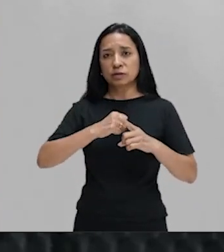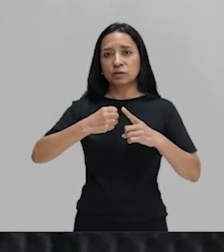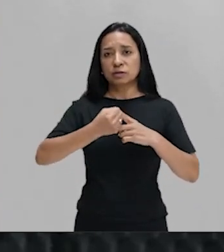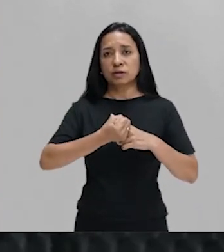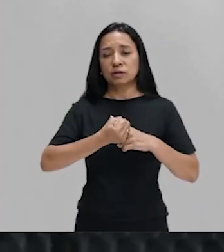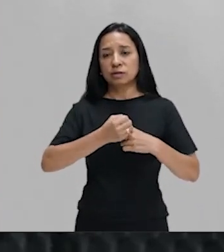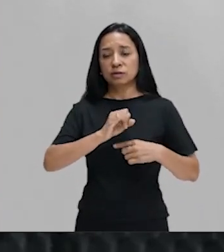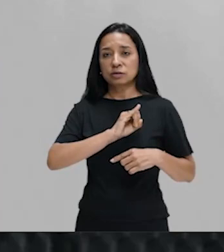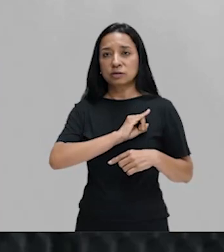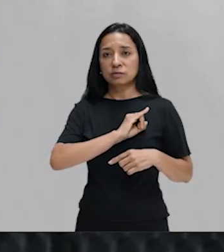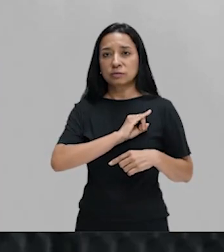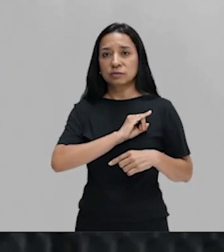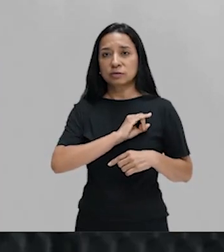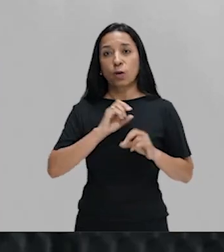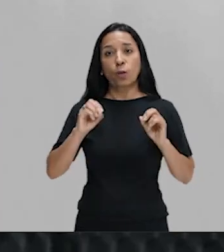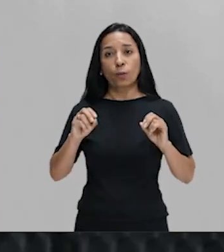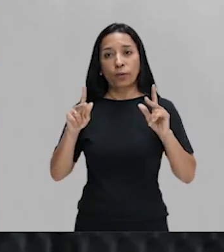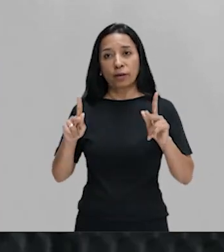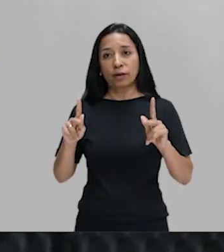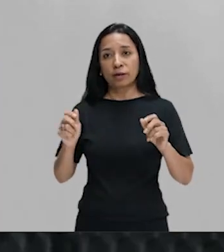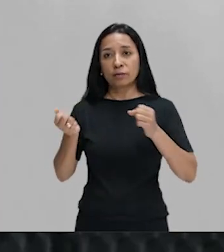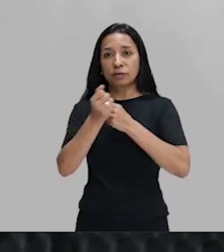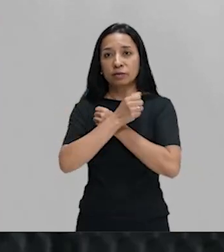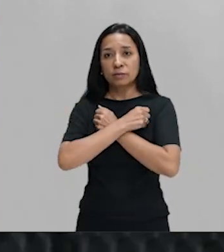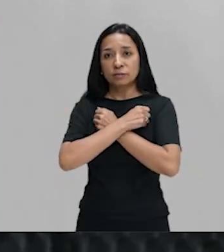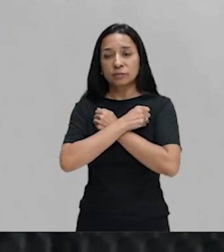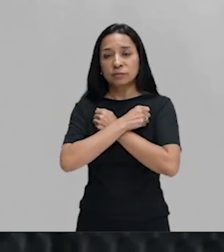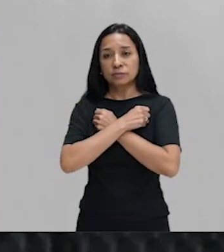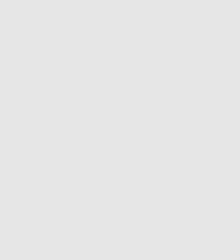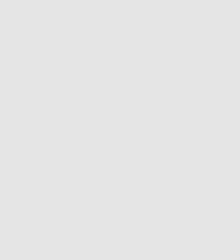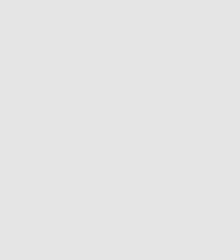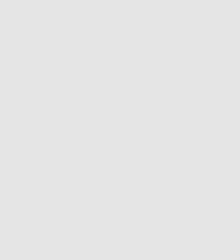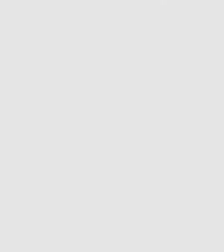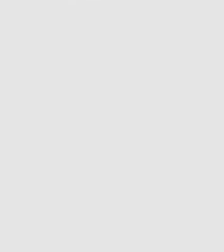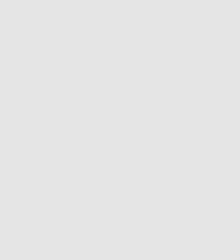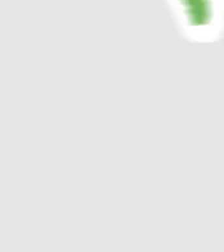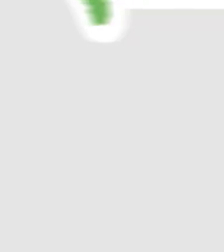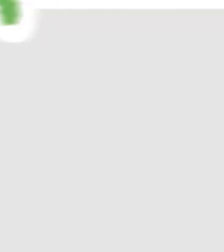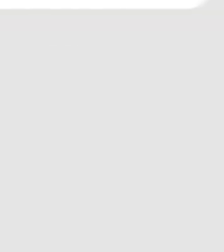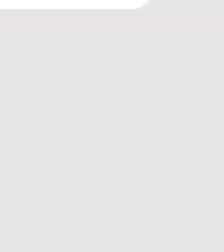Ok, galera? Um grande abraço e até o nosso próximo encontro.